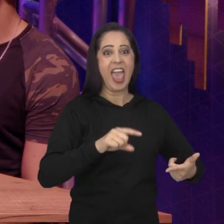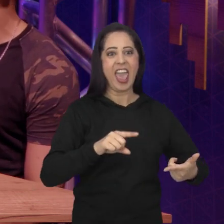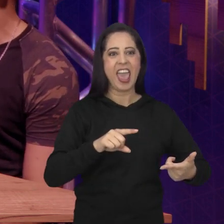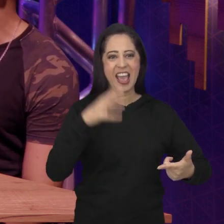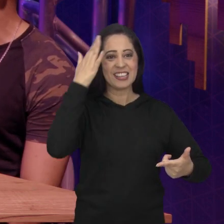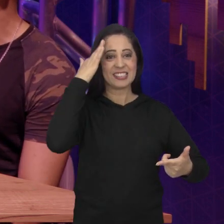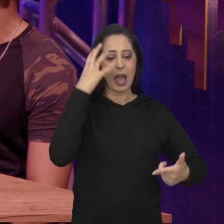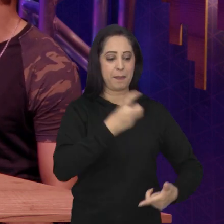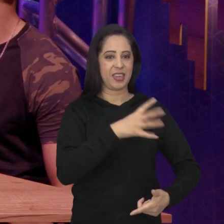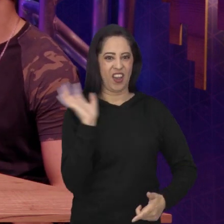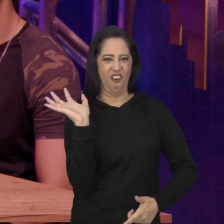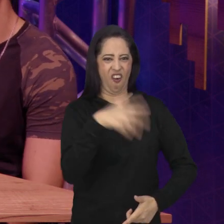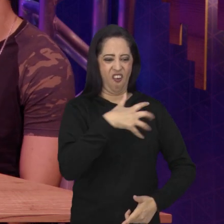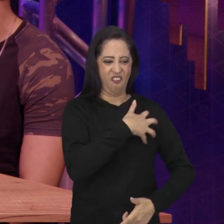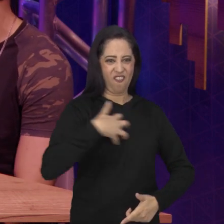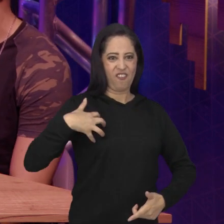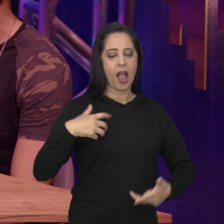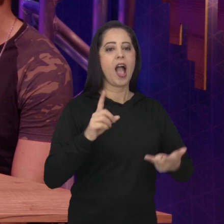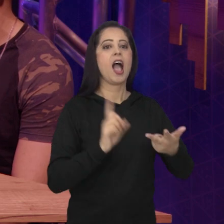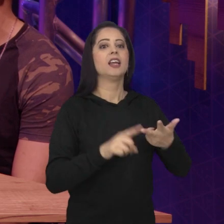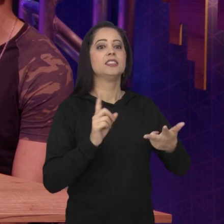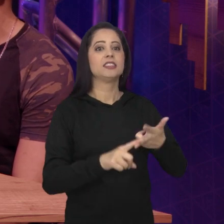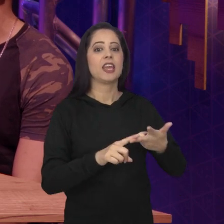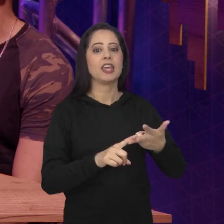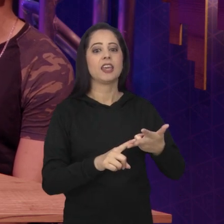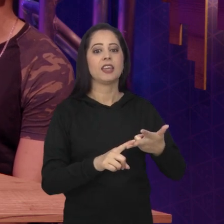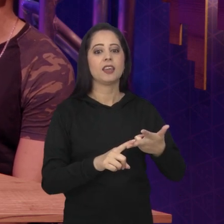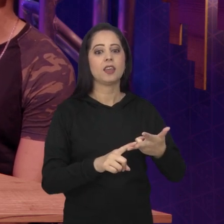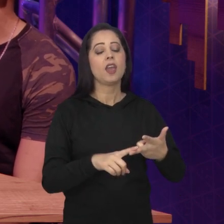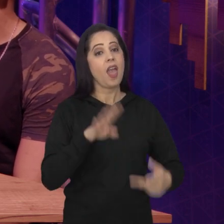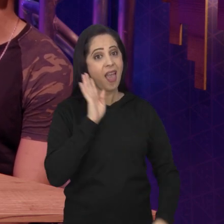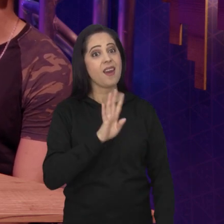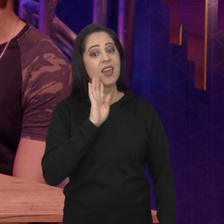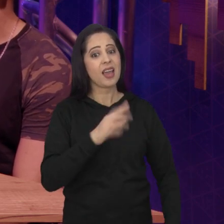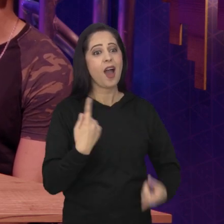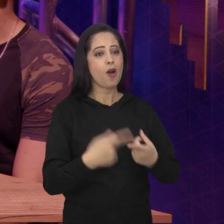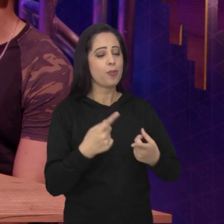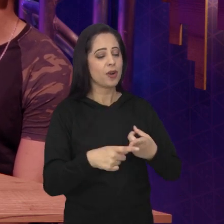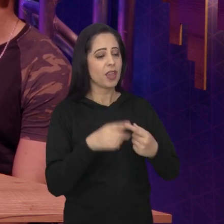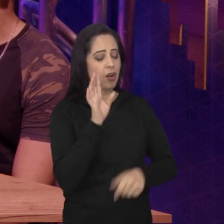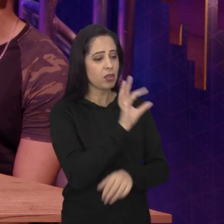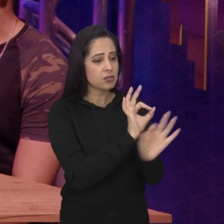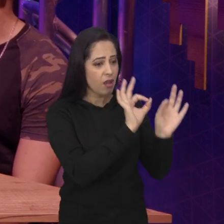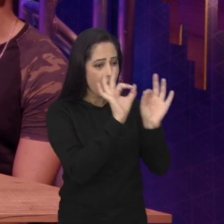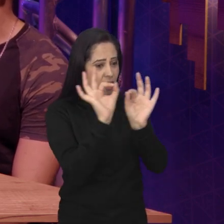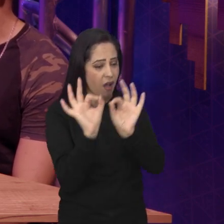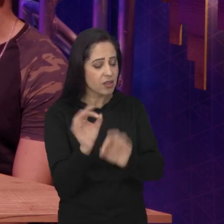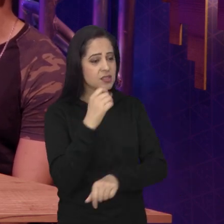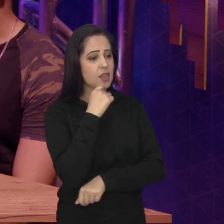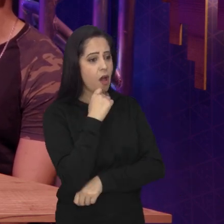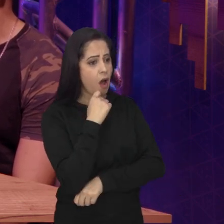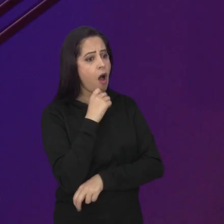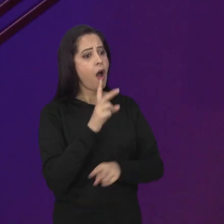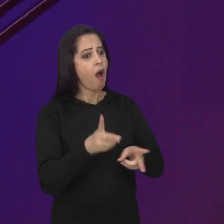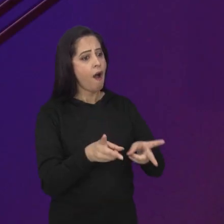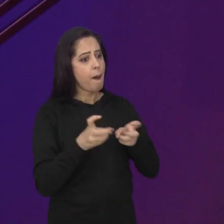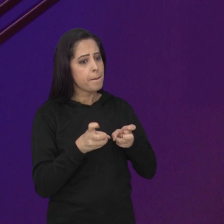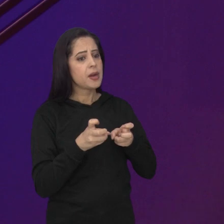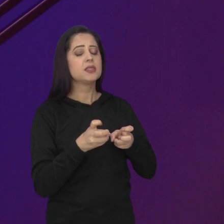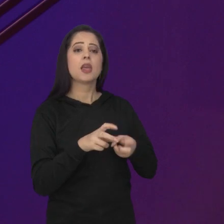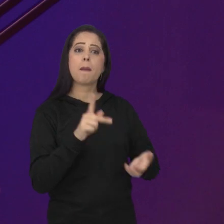hiperativo, o Tigrão, o TDAH. Então eu acho muito legal, porque se a gente realmente para pensar, a